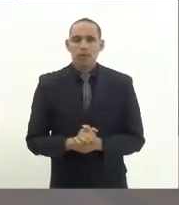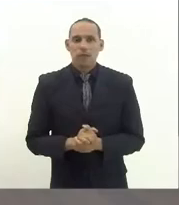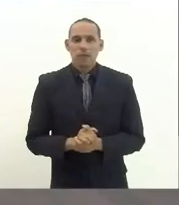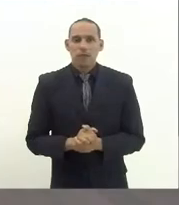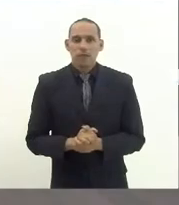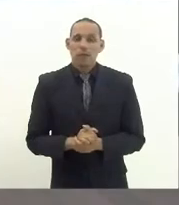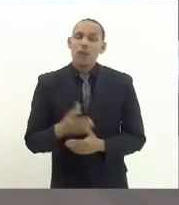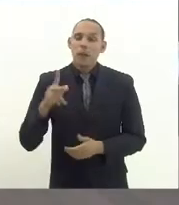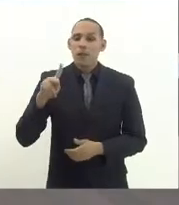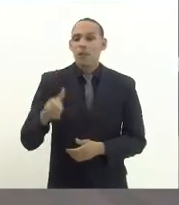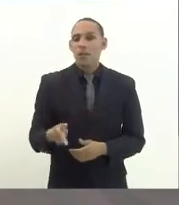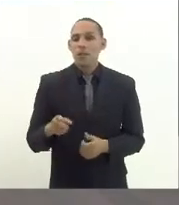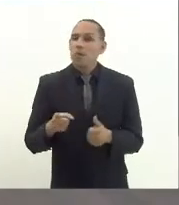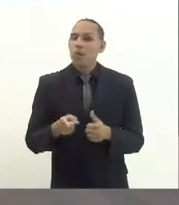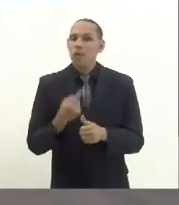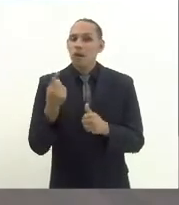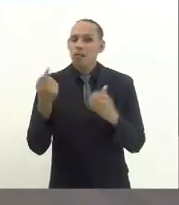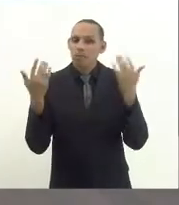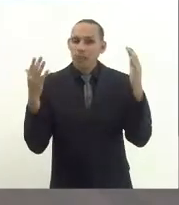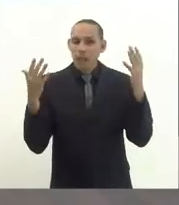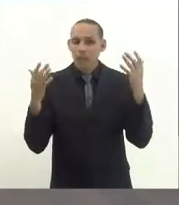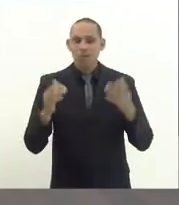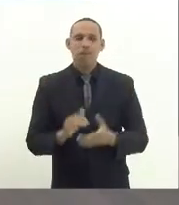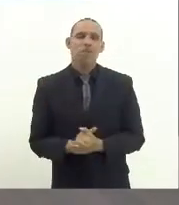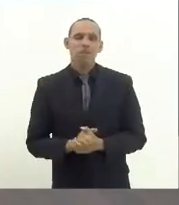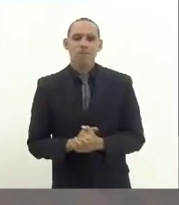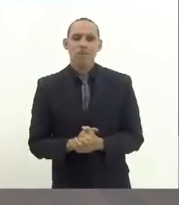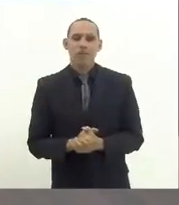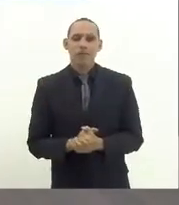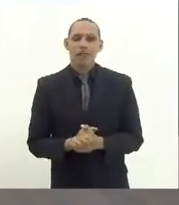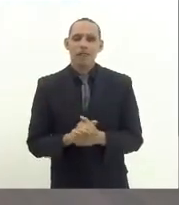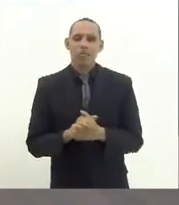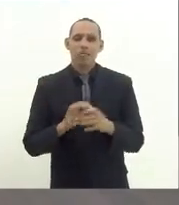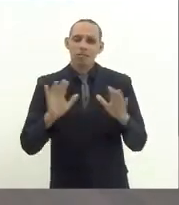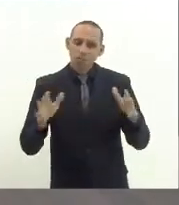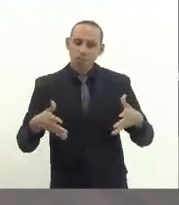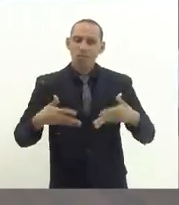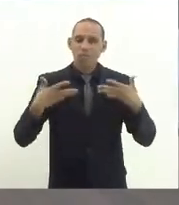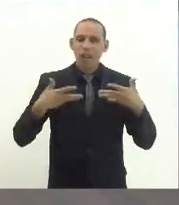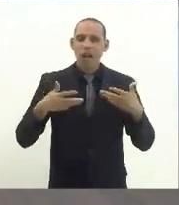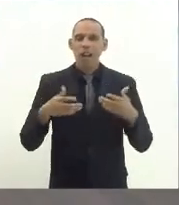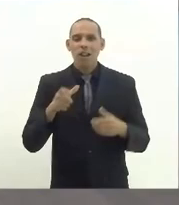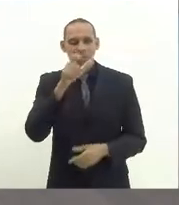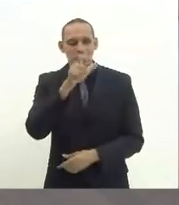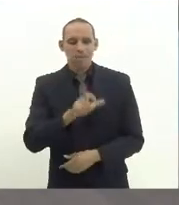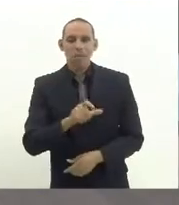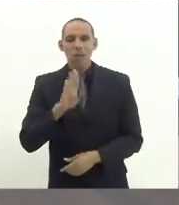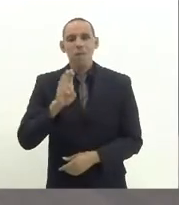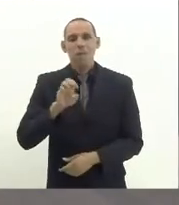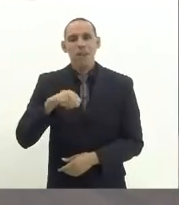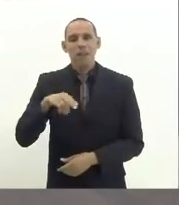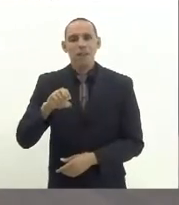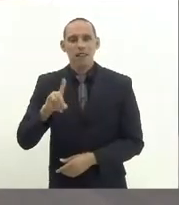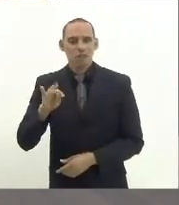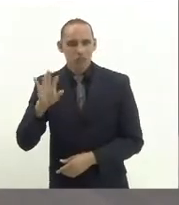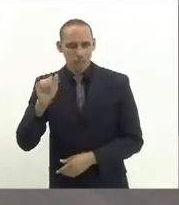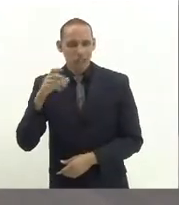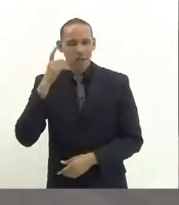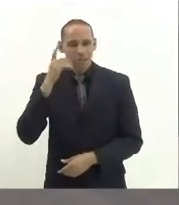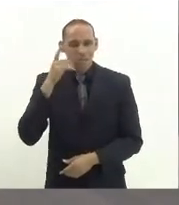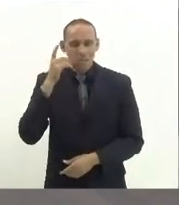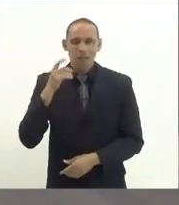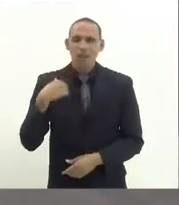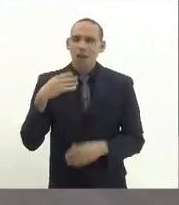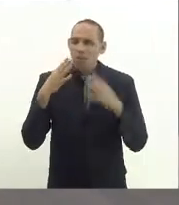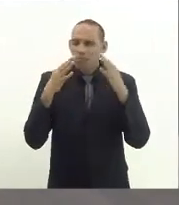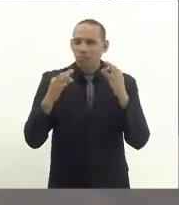bom Presidente primeiro parabenizar pela honraria feita a deputada Benedita da Silva e eu queria